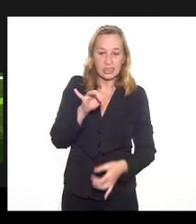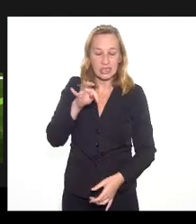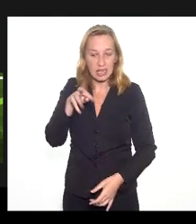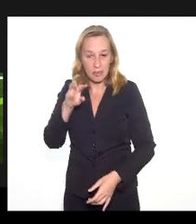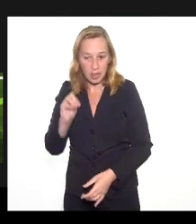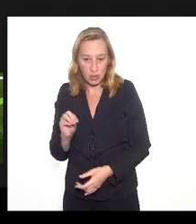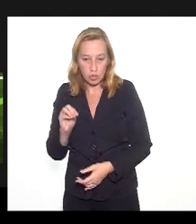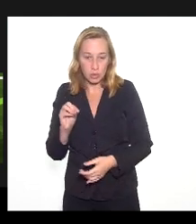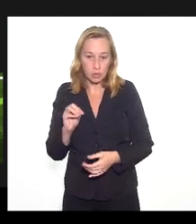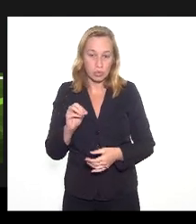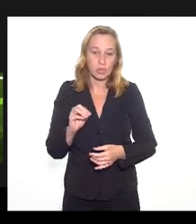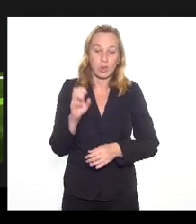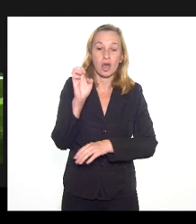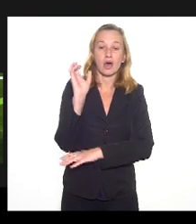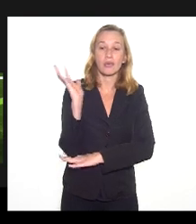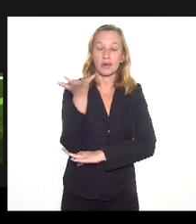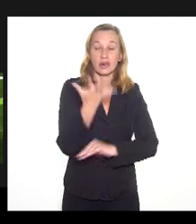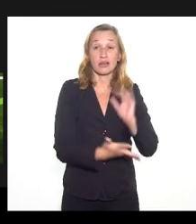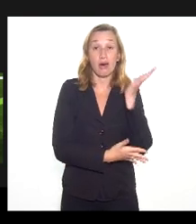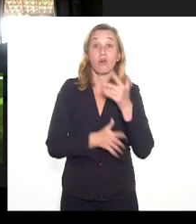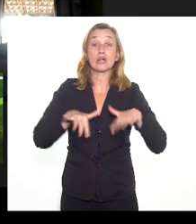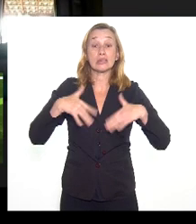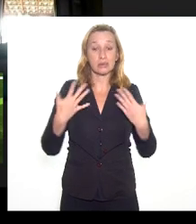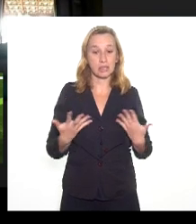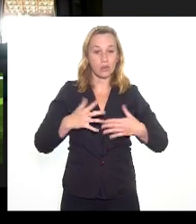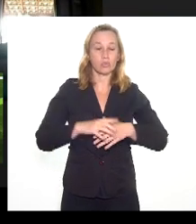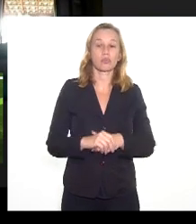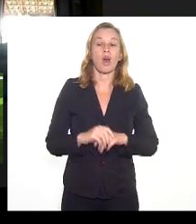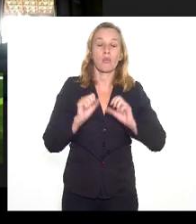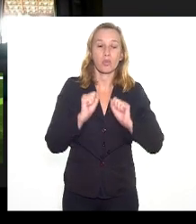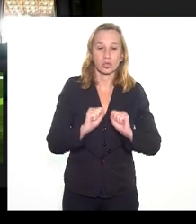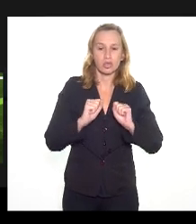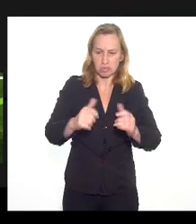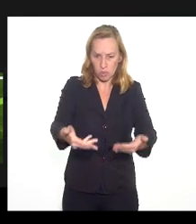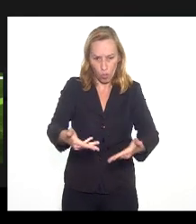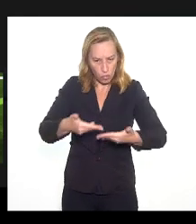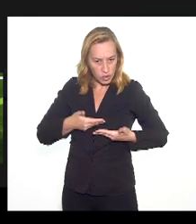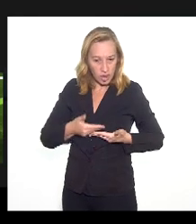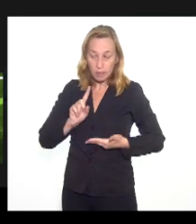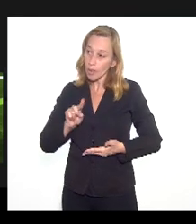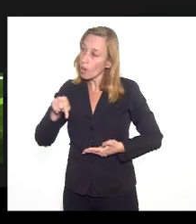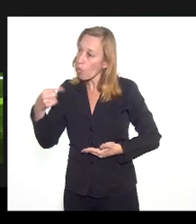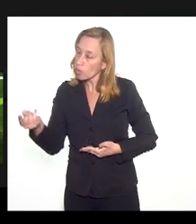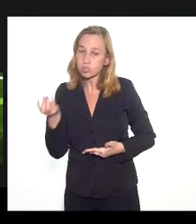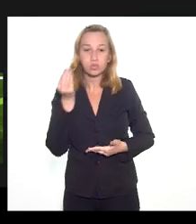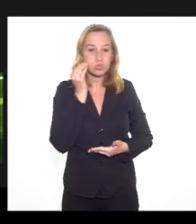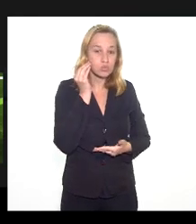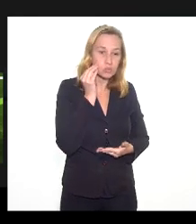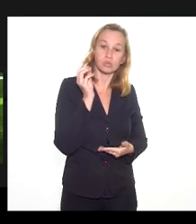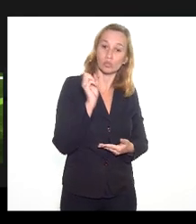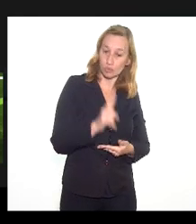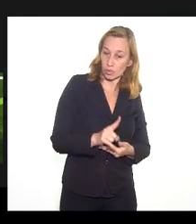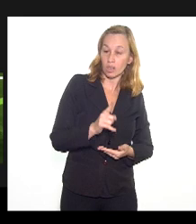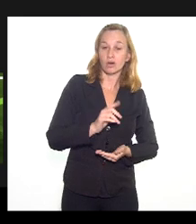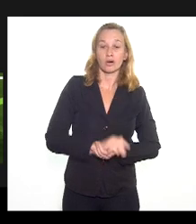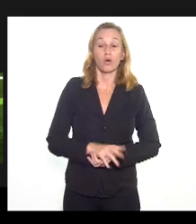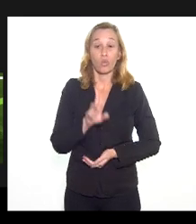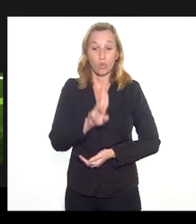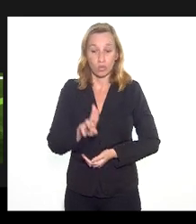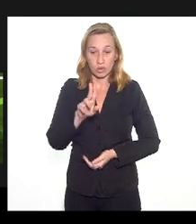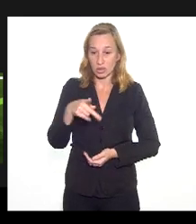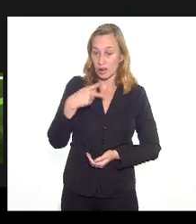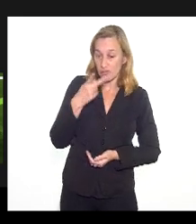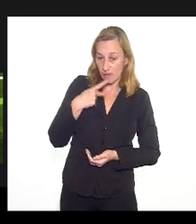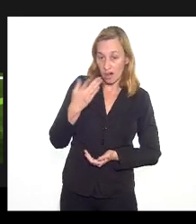ambiental. Então, inclusive, poderiam ser convidados para outras oportunidades, né, para fazer